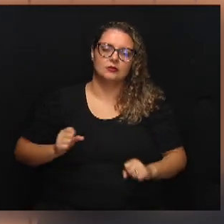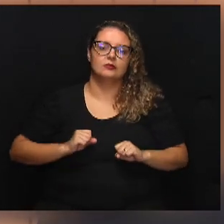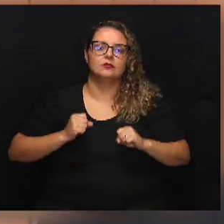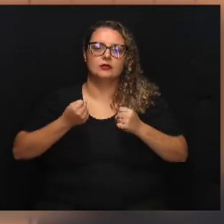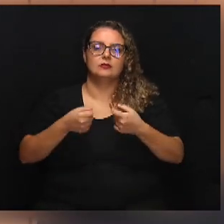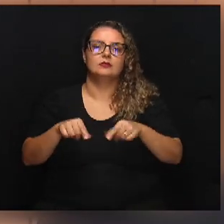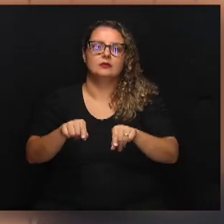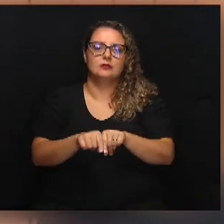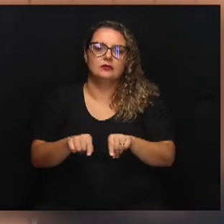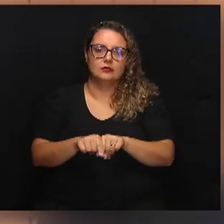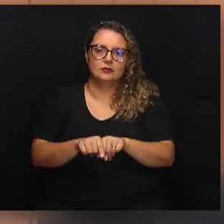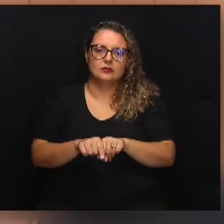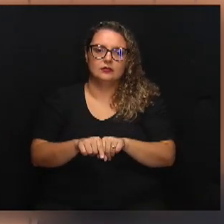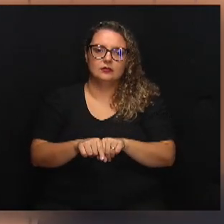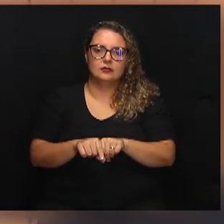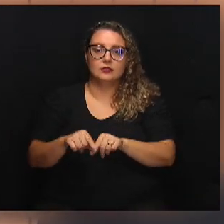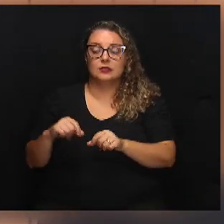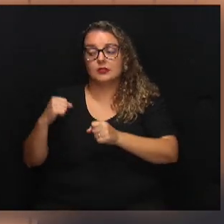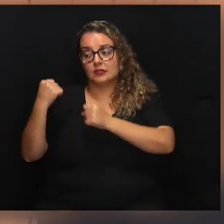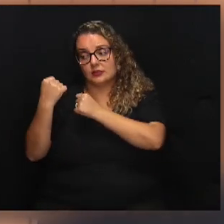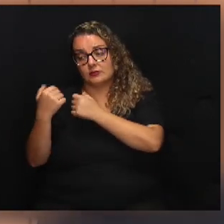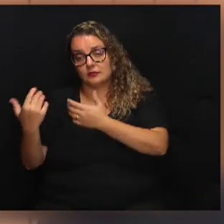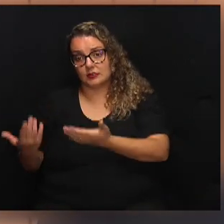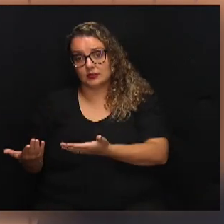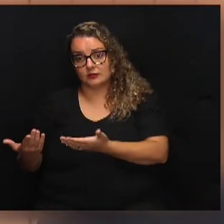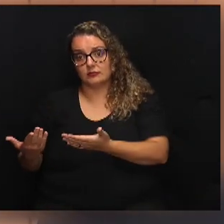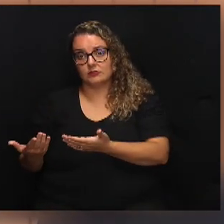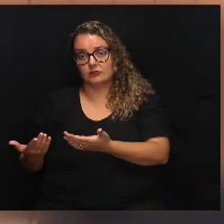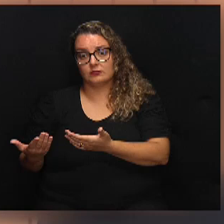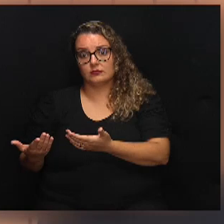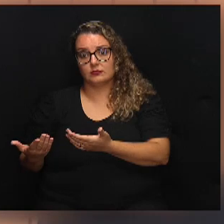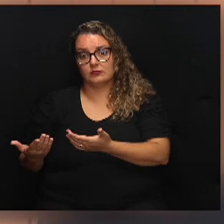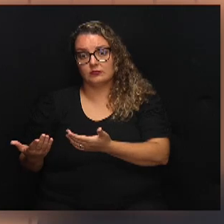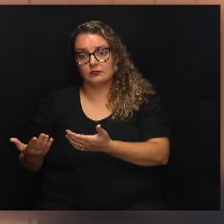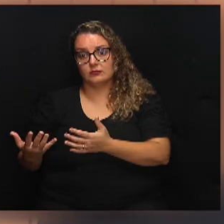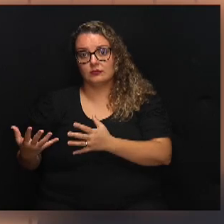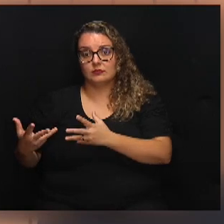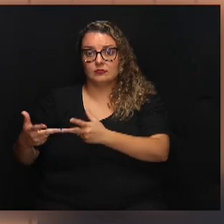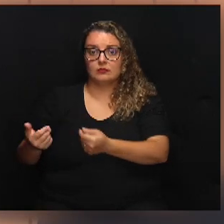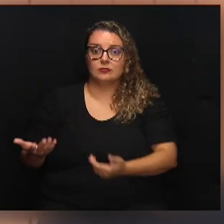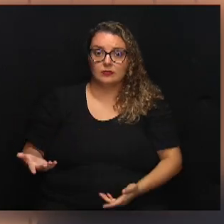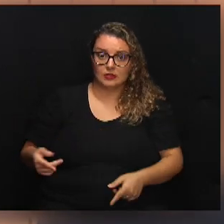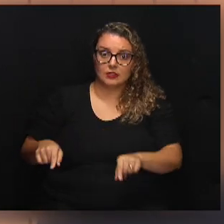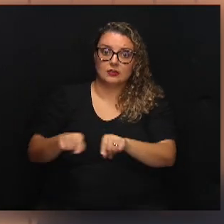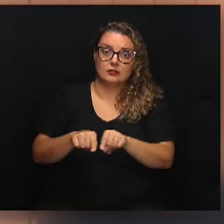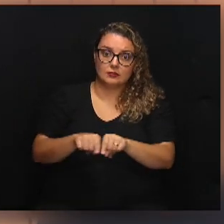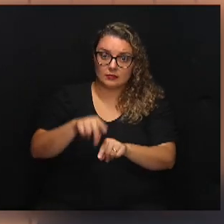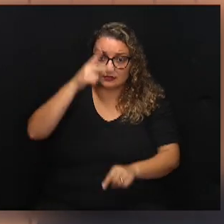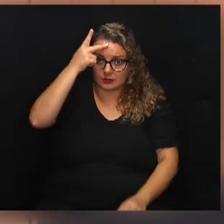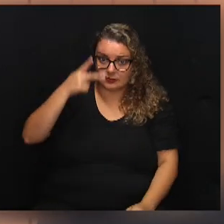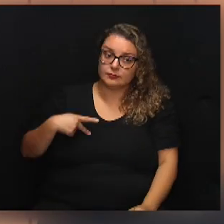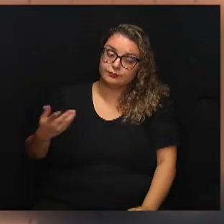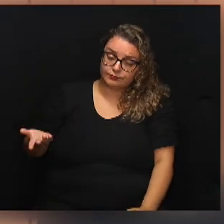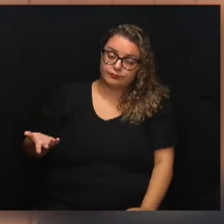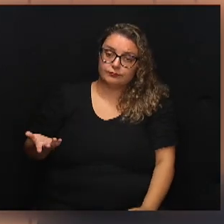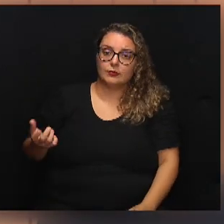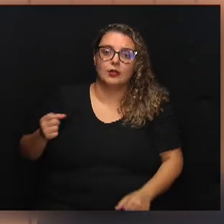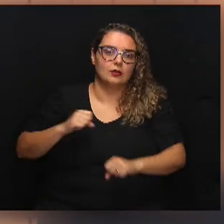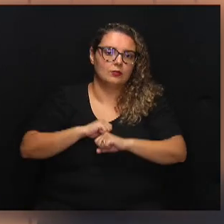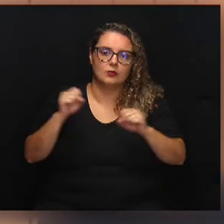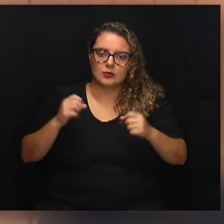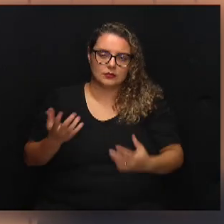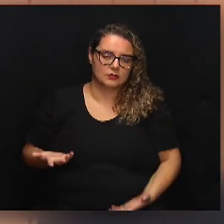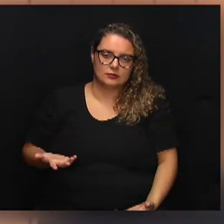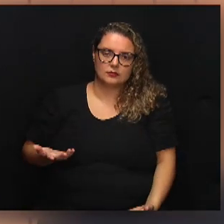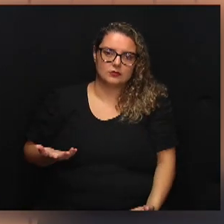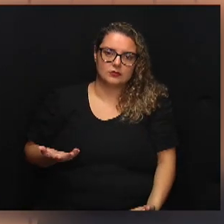também que ele está protegendo algo para todo mundo, inclusive para ele, porque é impossível ele